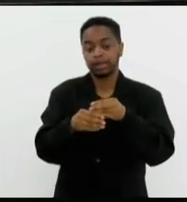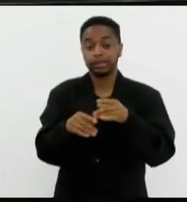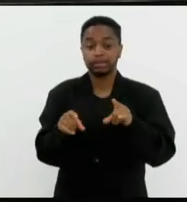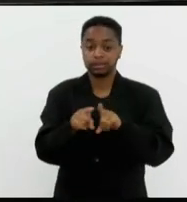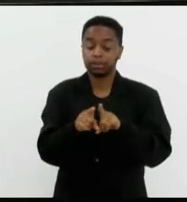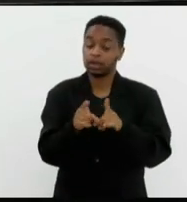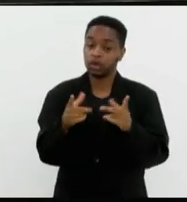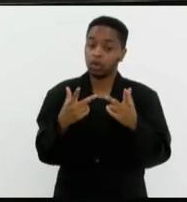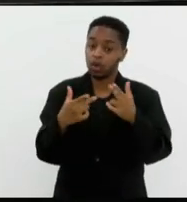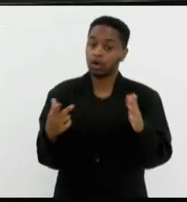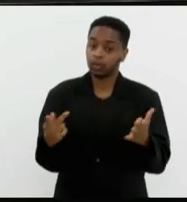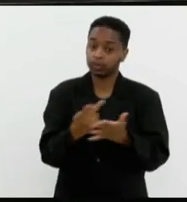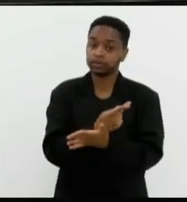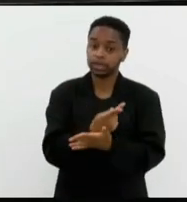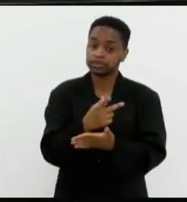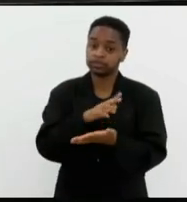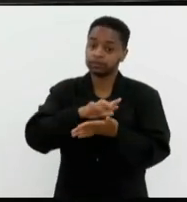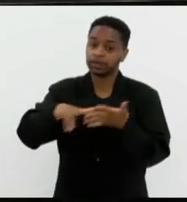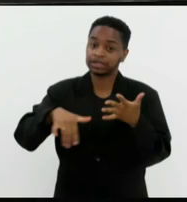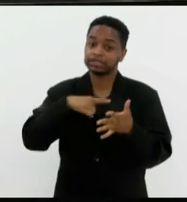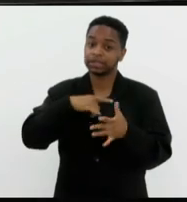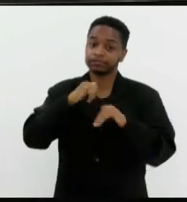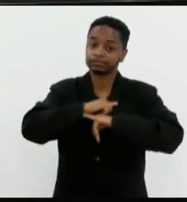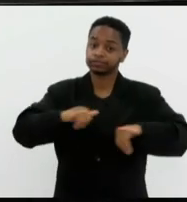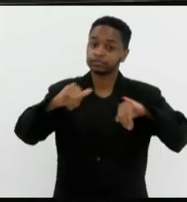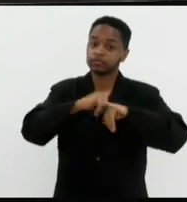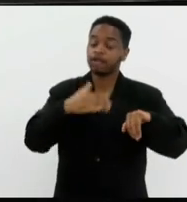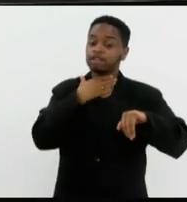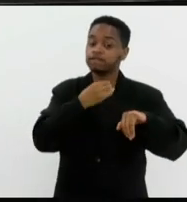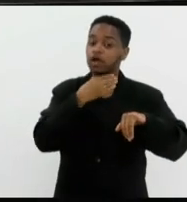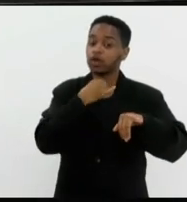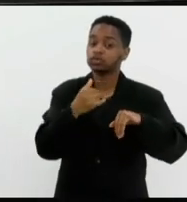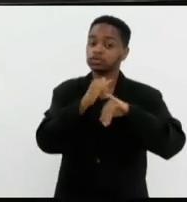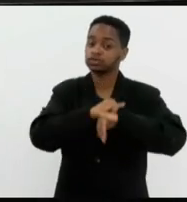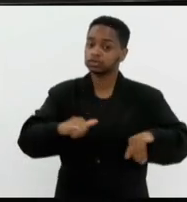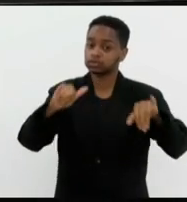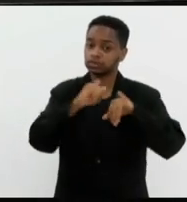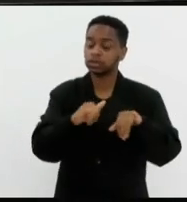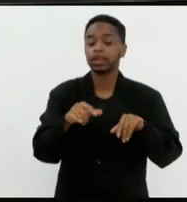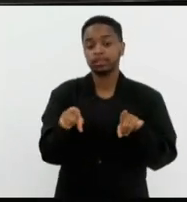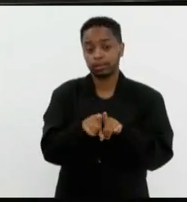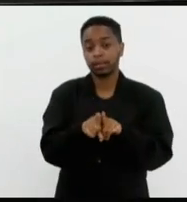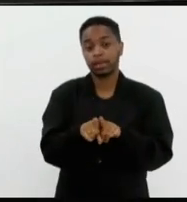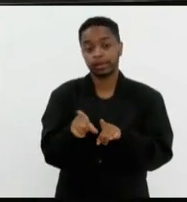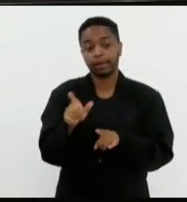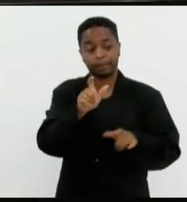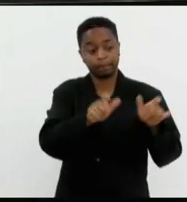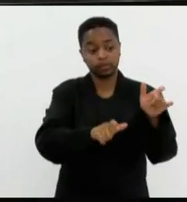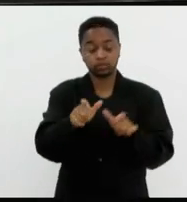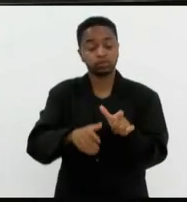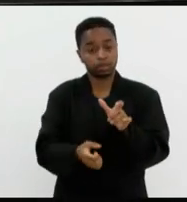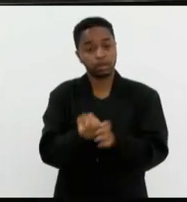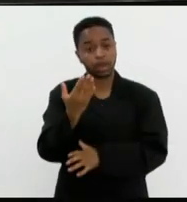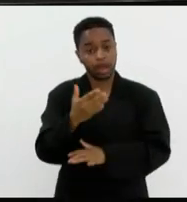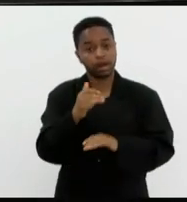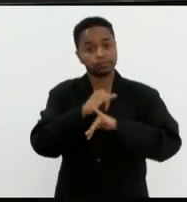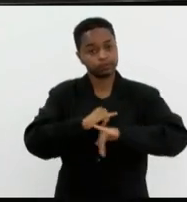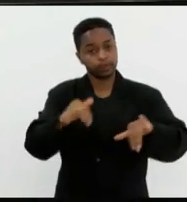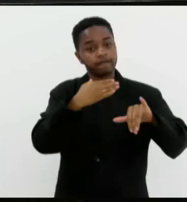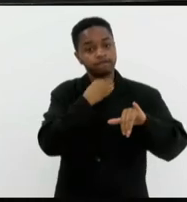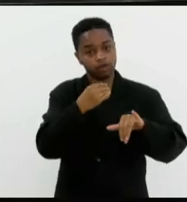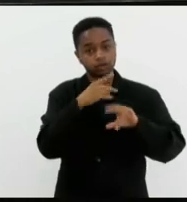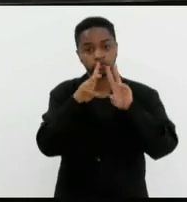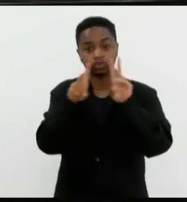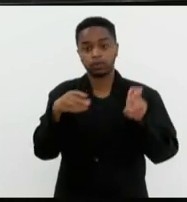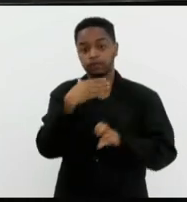onde nós temos, inclusive, fake news. Inclusive, chegaram a fazer fake news, né, Nilton, em relação ao seu filho, mas que